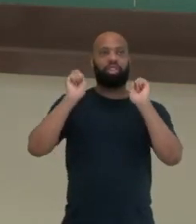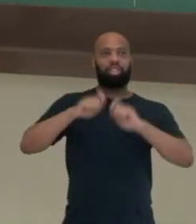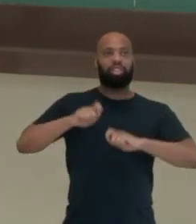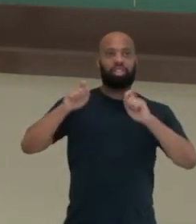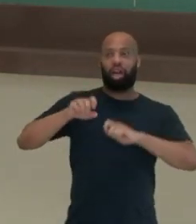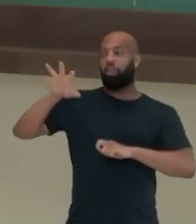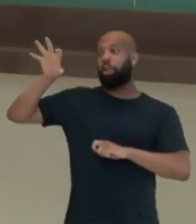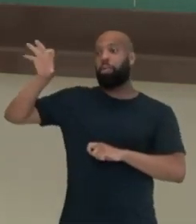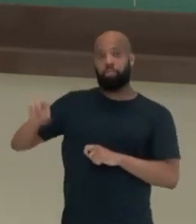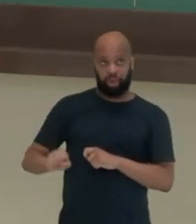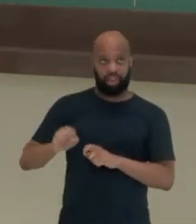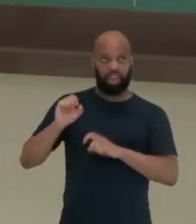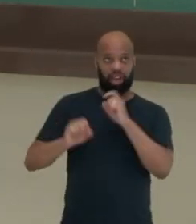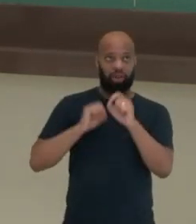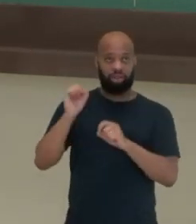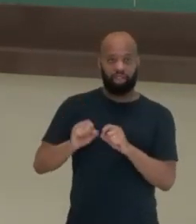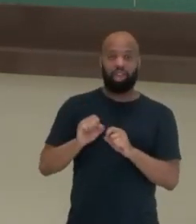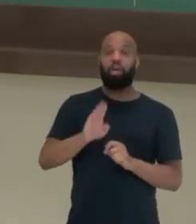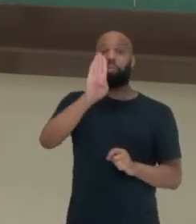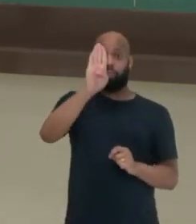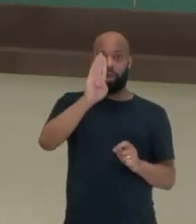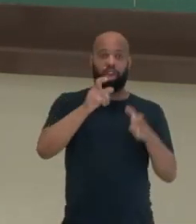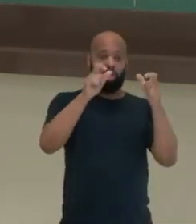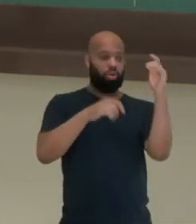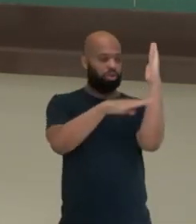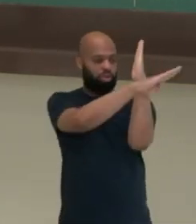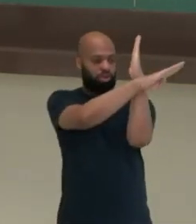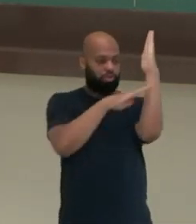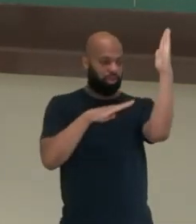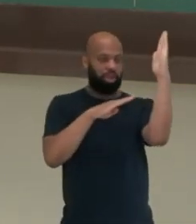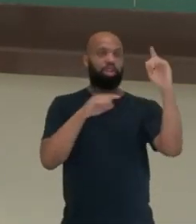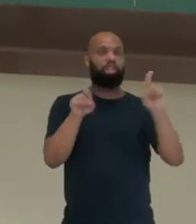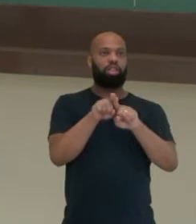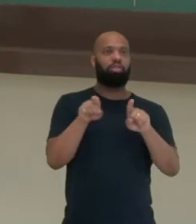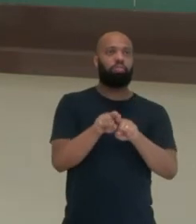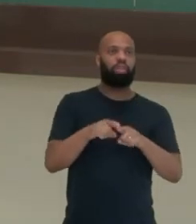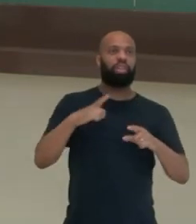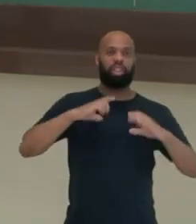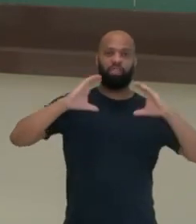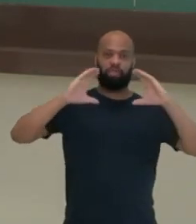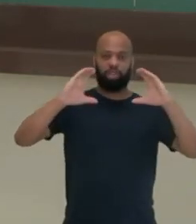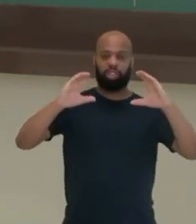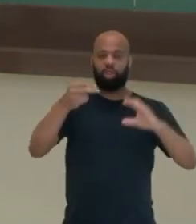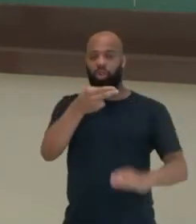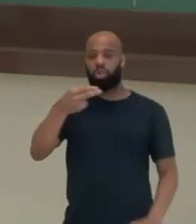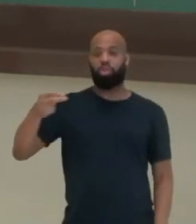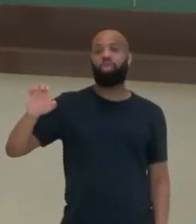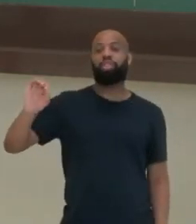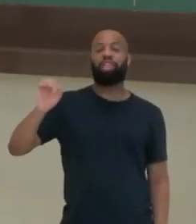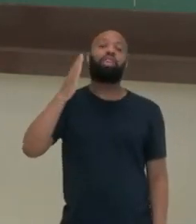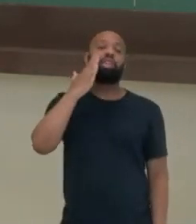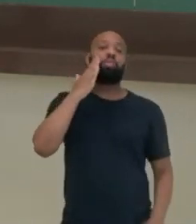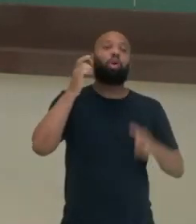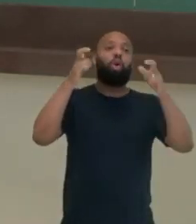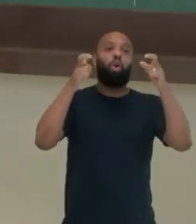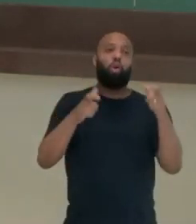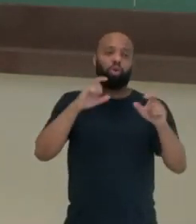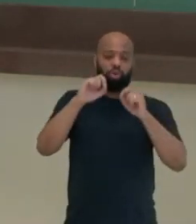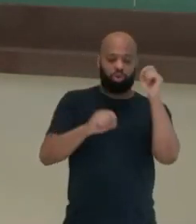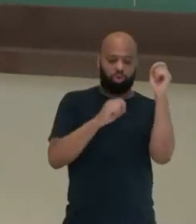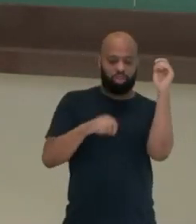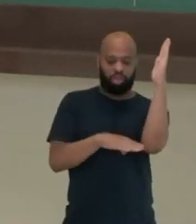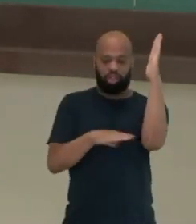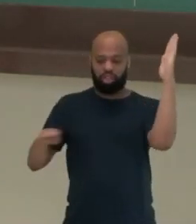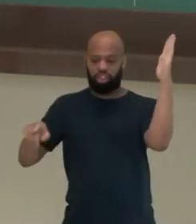posso pegar apenas o b, que é onde corta no eixo y, e pegar a função e igualar ela a zero para saber onde ela corta no eixo